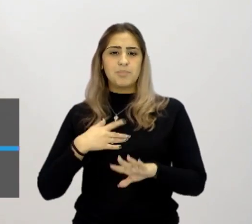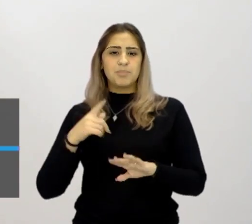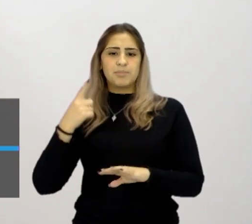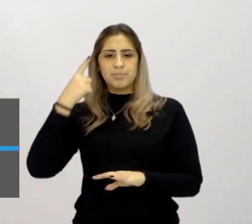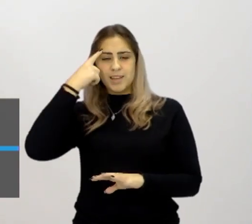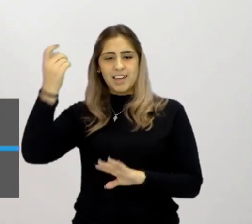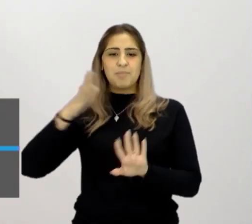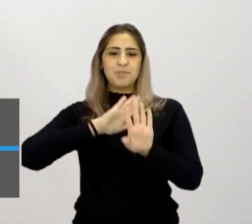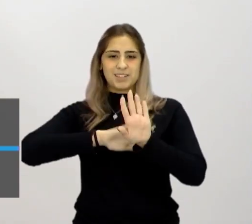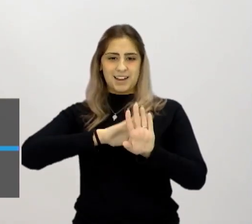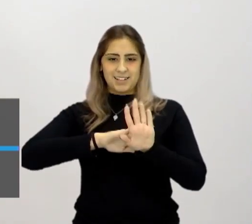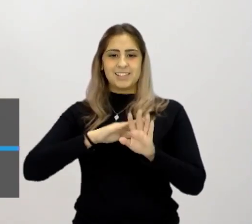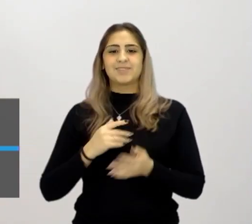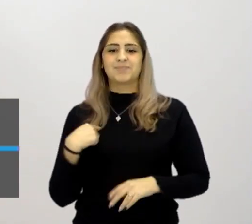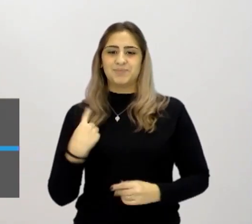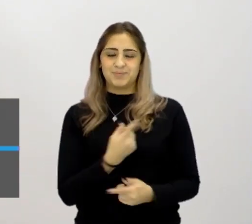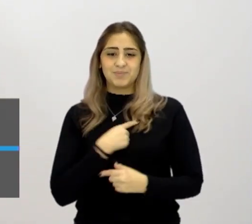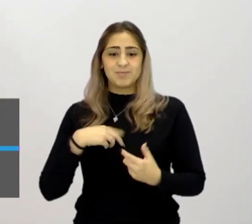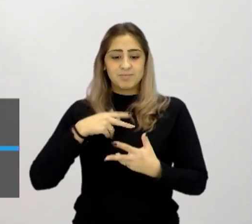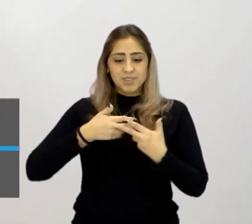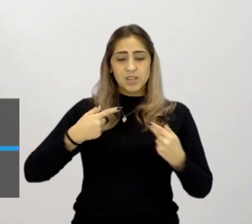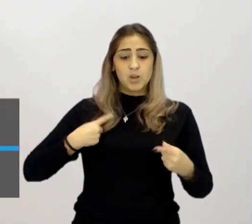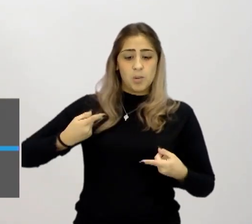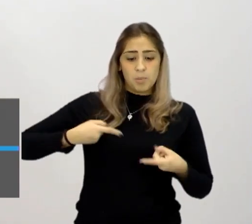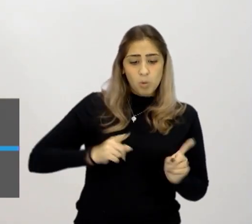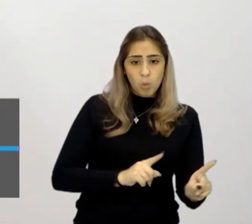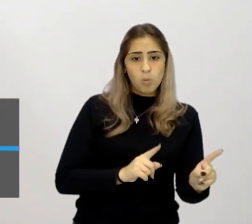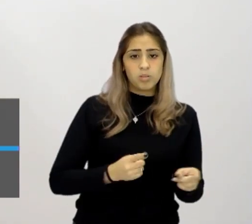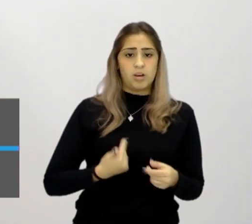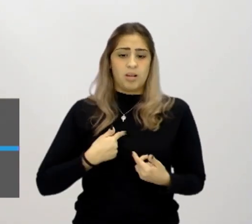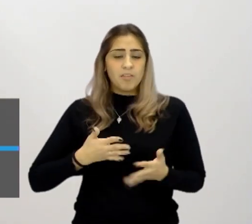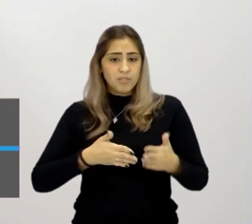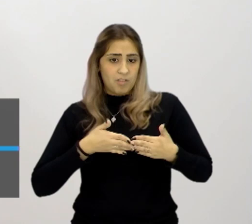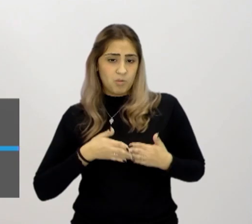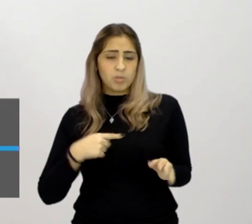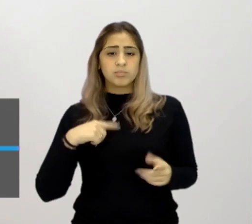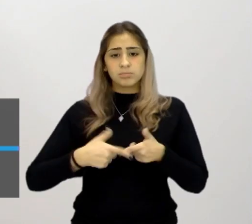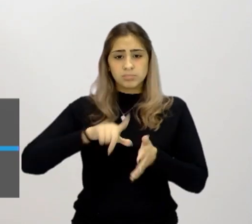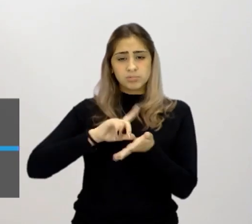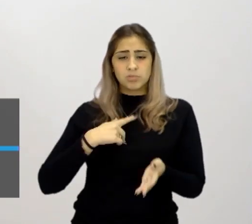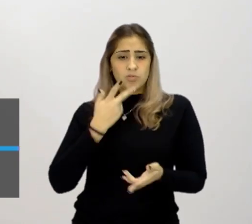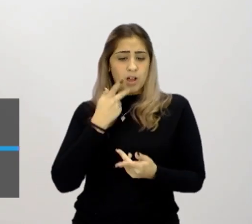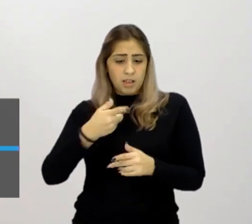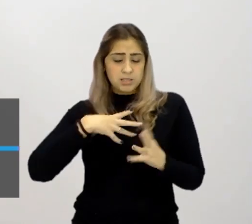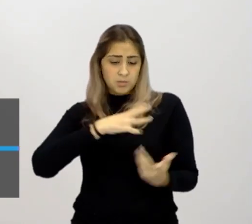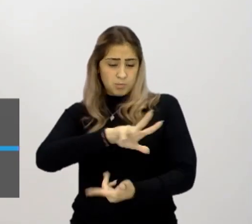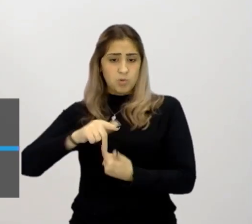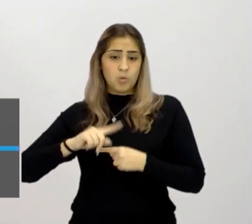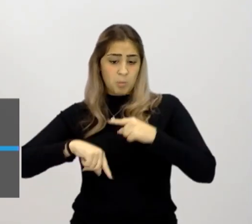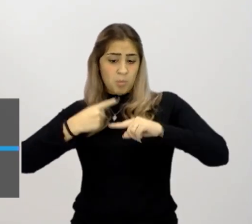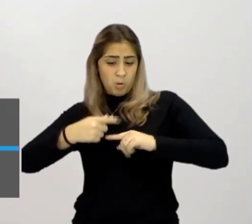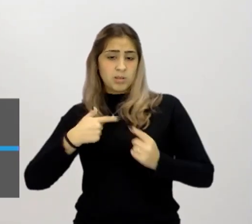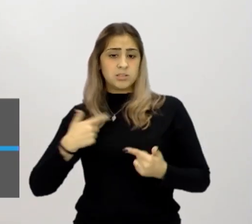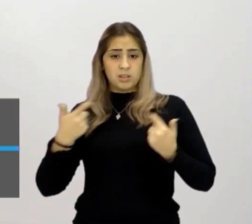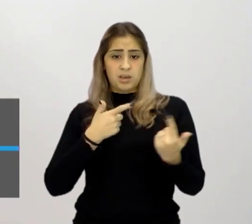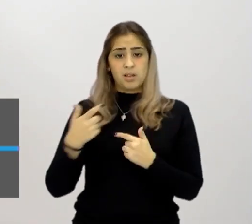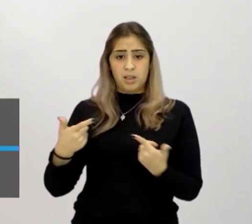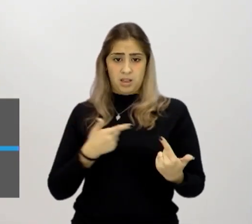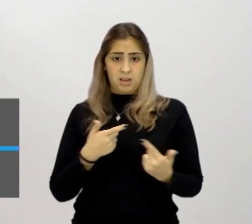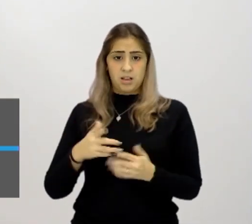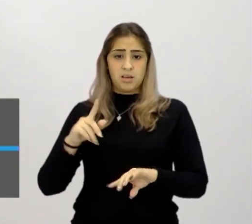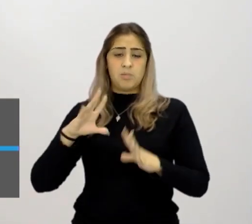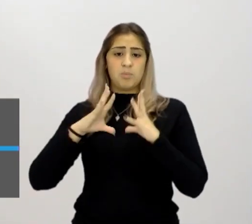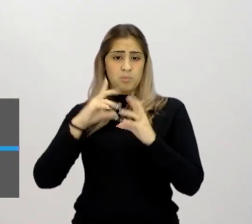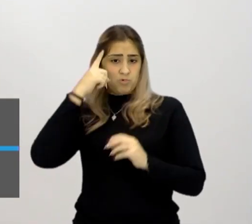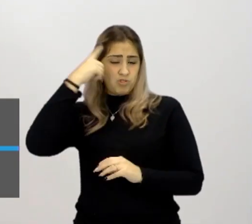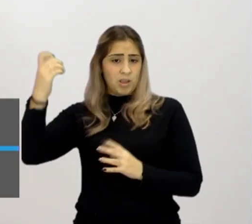mostrar para vocês um pouco dos pós e dos contras. Mas aí, antes de falar desse mundo pós-Guerra Fria, eu quero dar um recadinho para